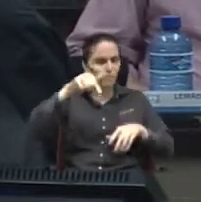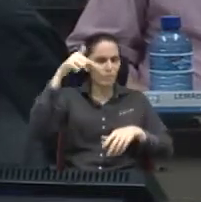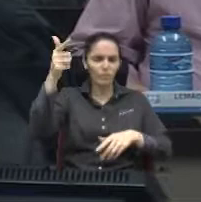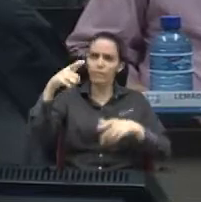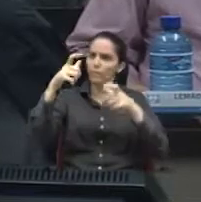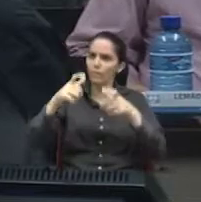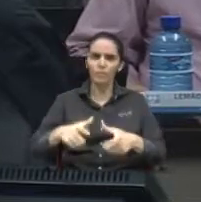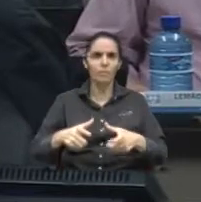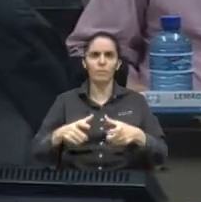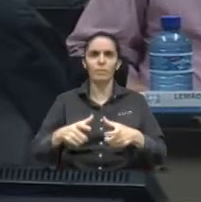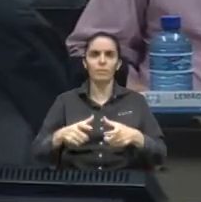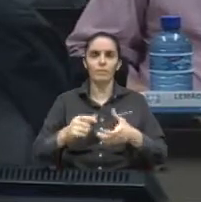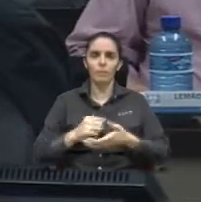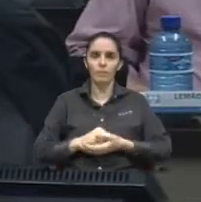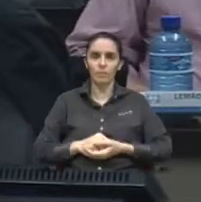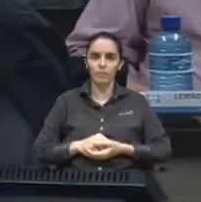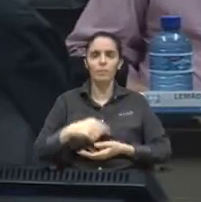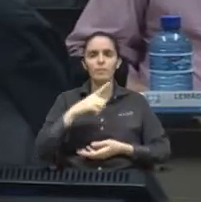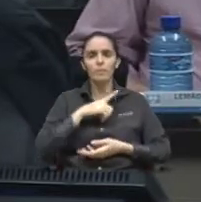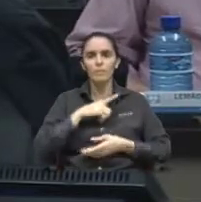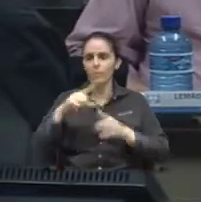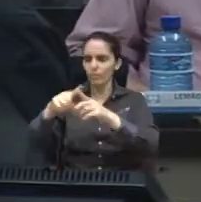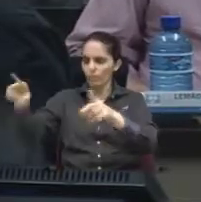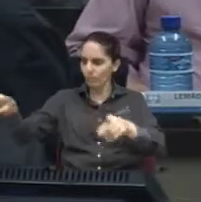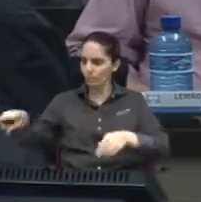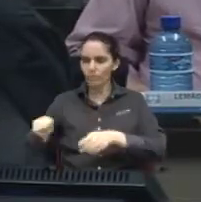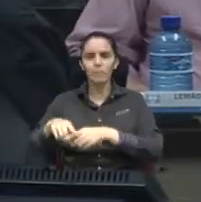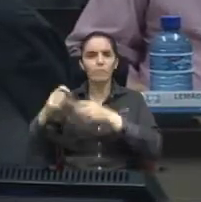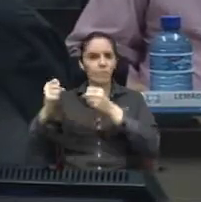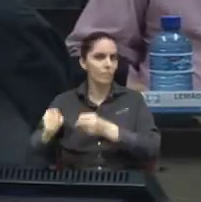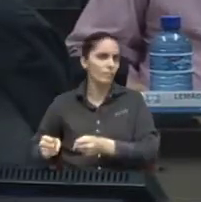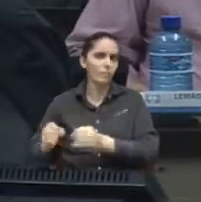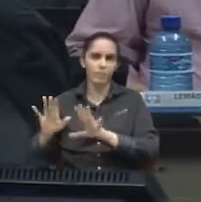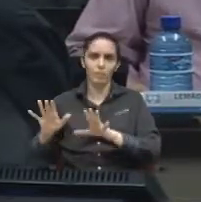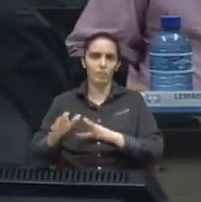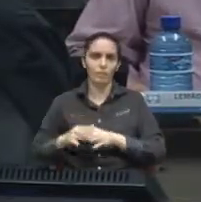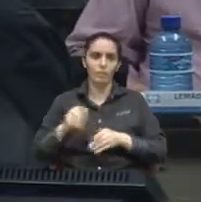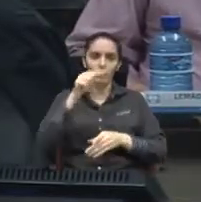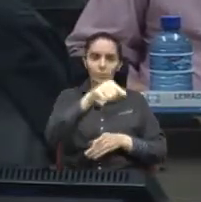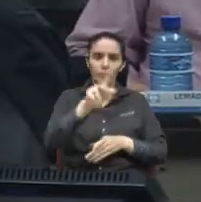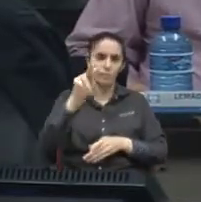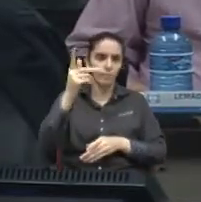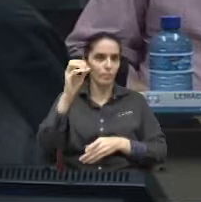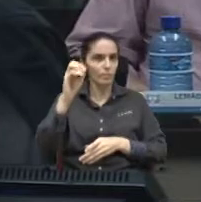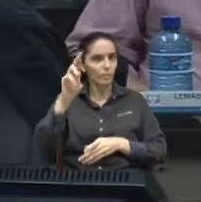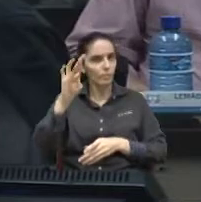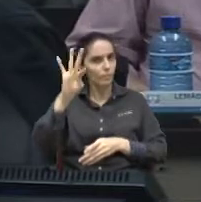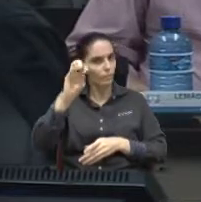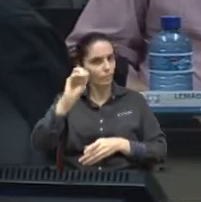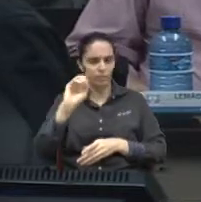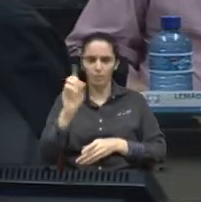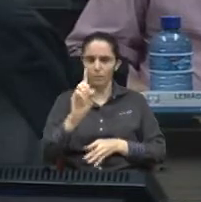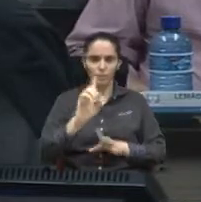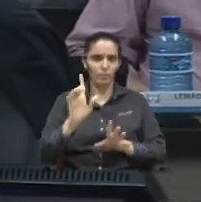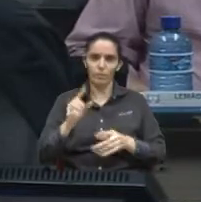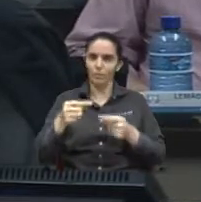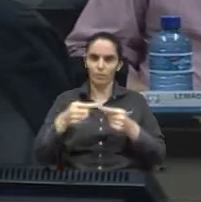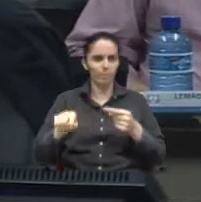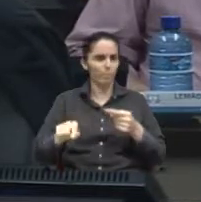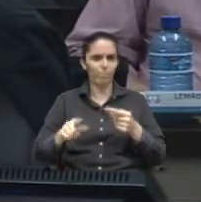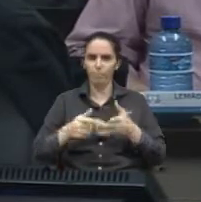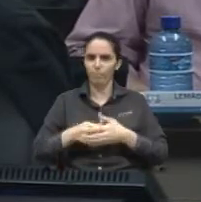têm espaço e que têm condição para isso, não no horto florestal aqui da nossa cidade,